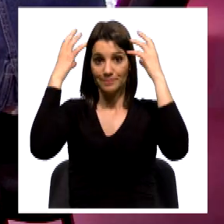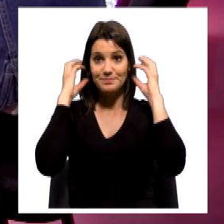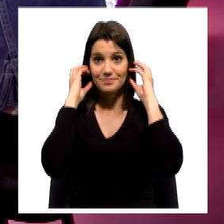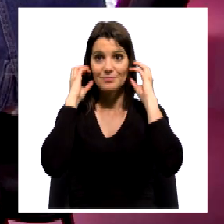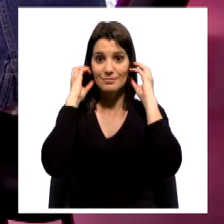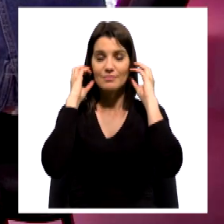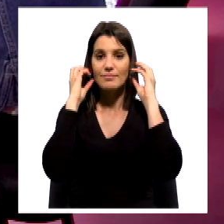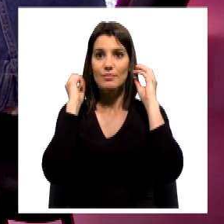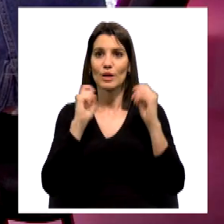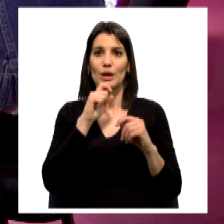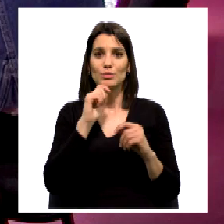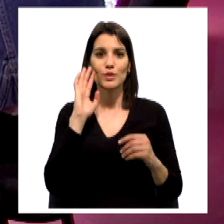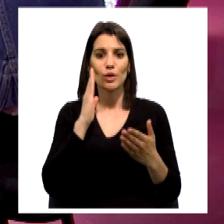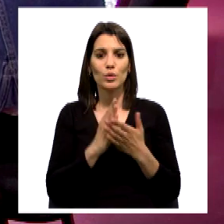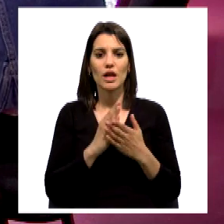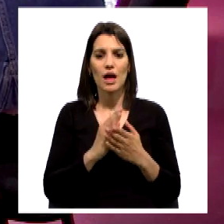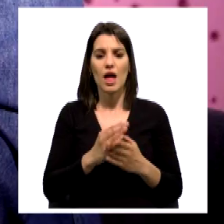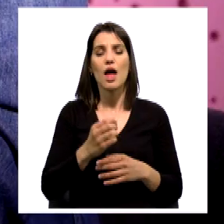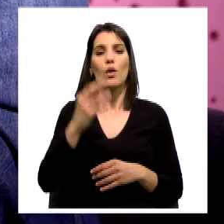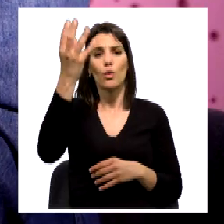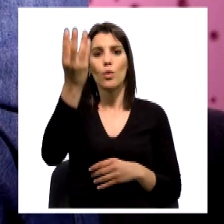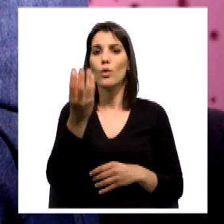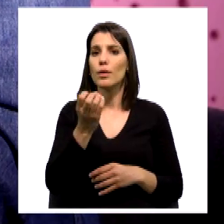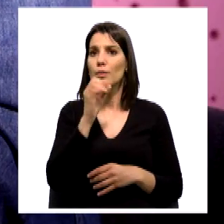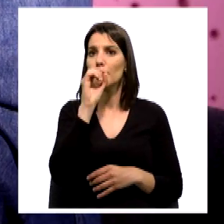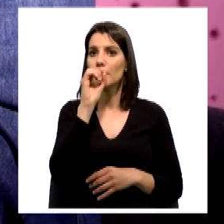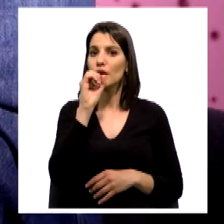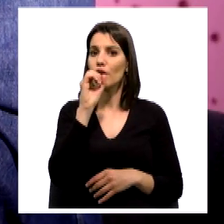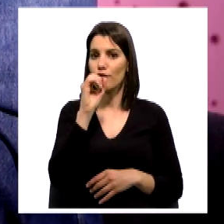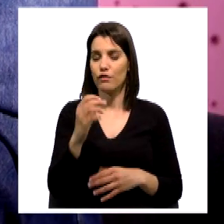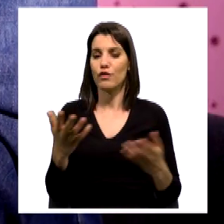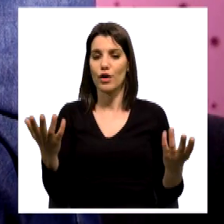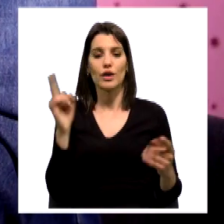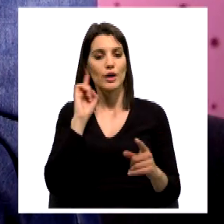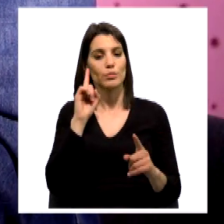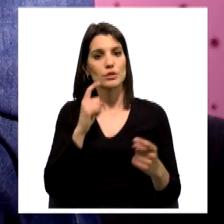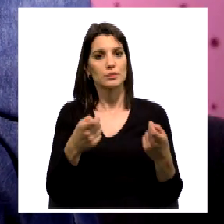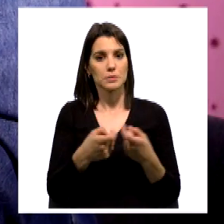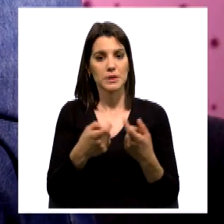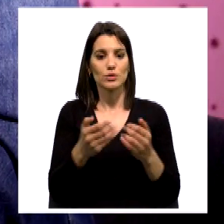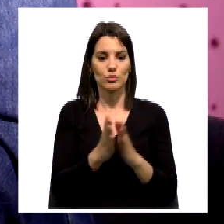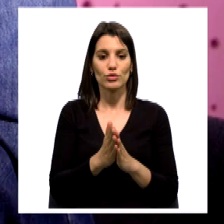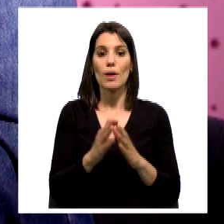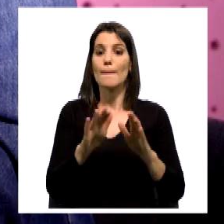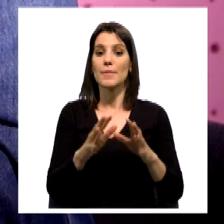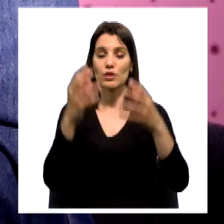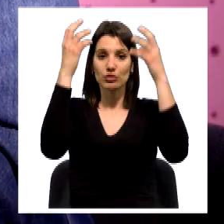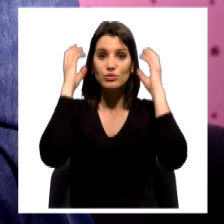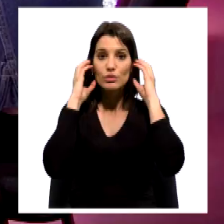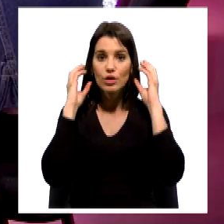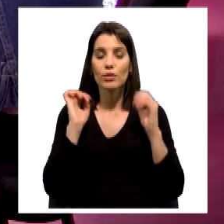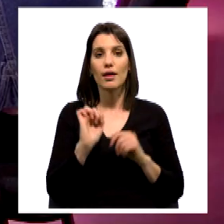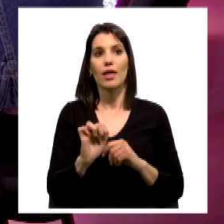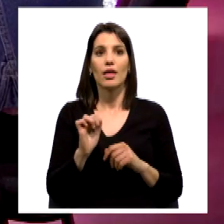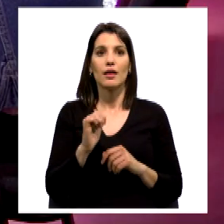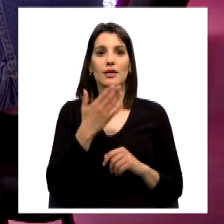os auscultadores, se calhar é o último momento. O microfone é realmente uma coisa preciosa e muito indicada por todos, não é? Mas